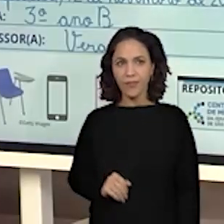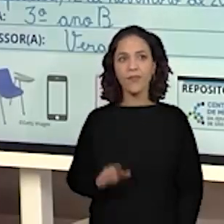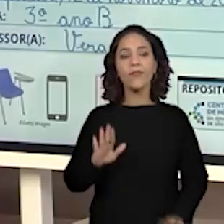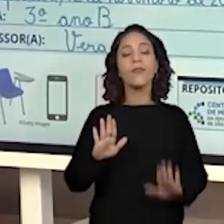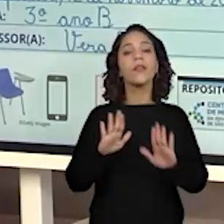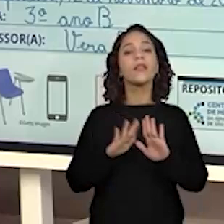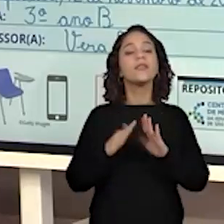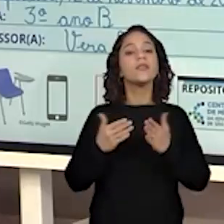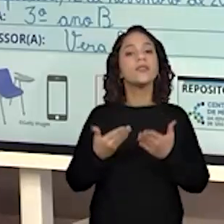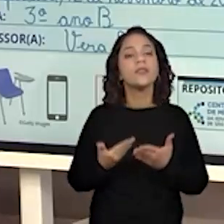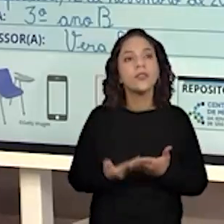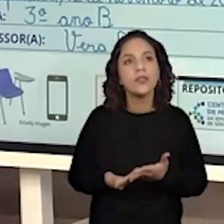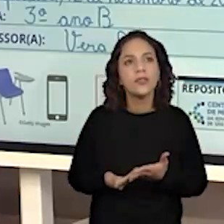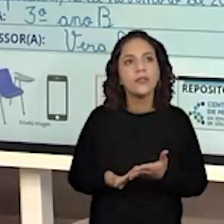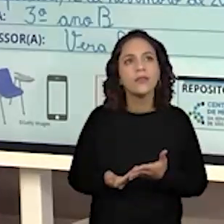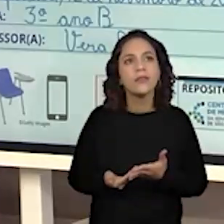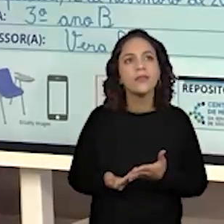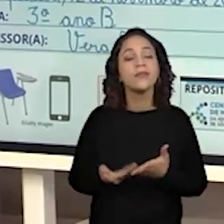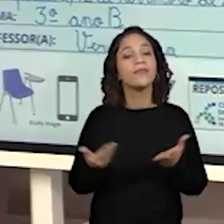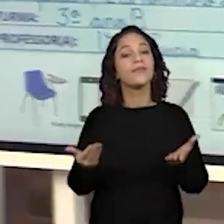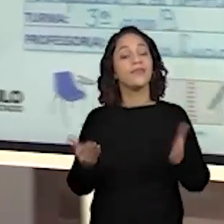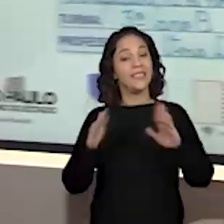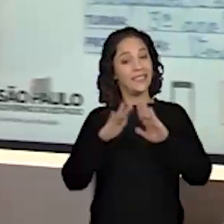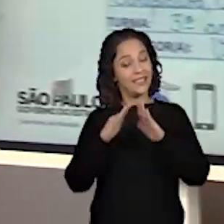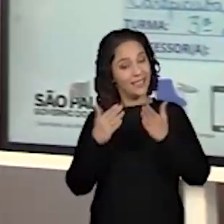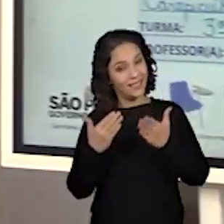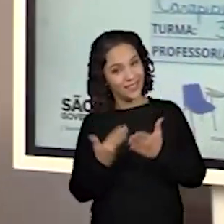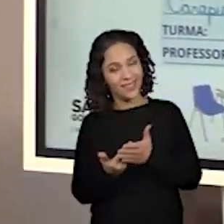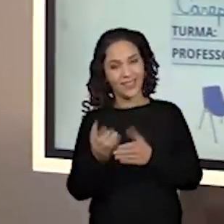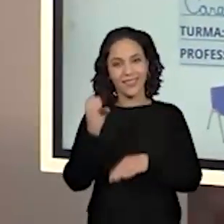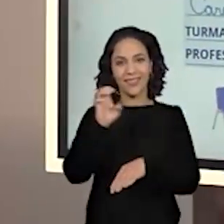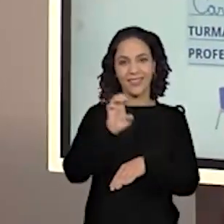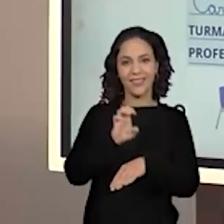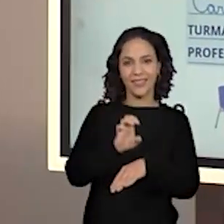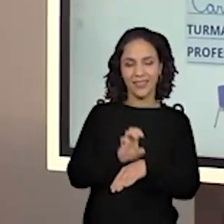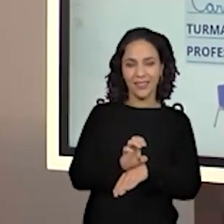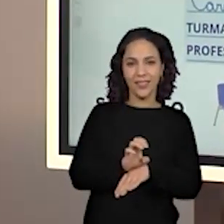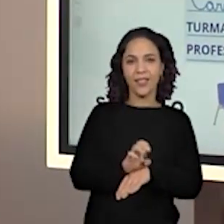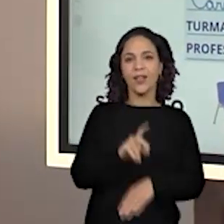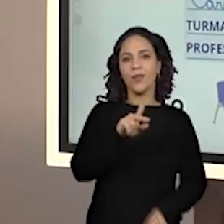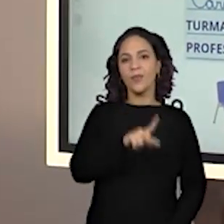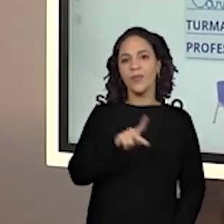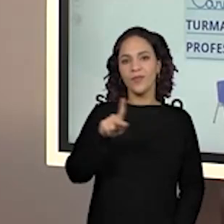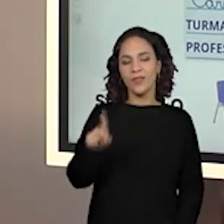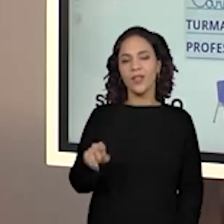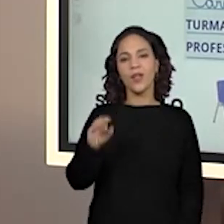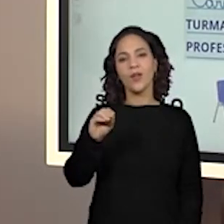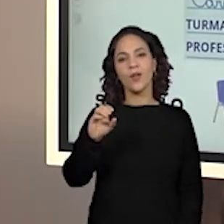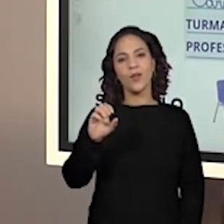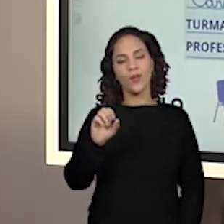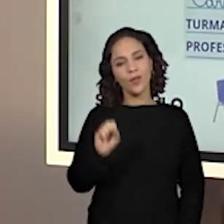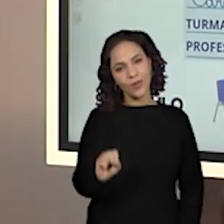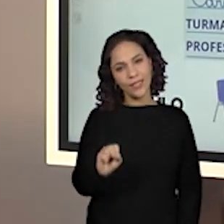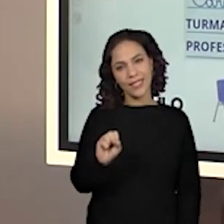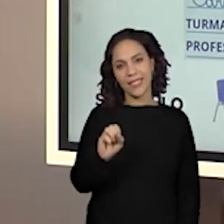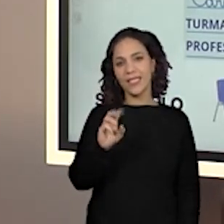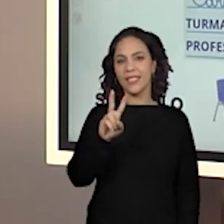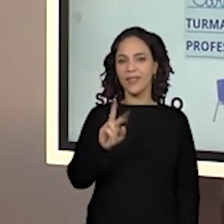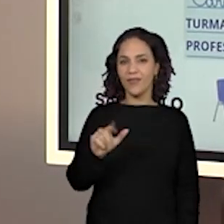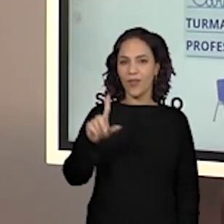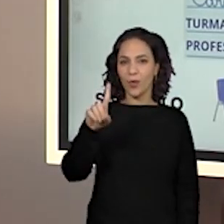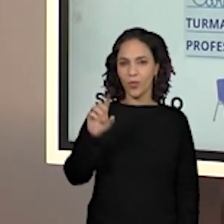Lúcia. E a escola? É a Escola Estadual Professor Oswaldo Elci.